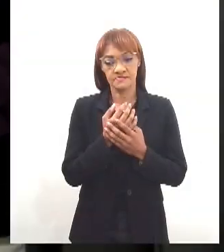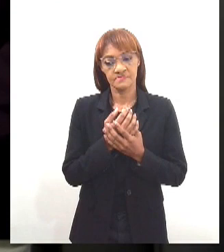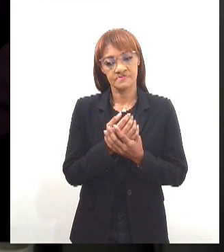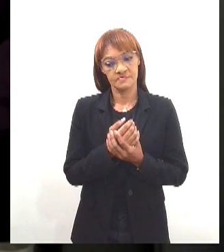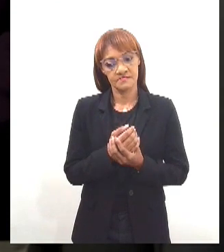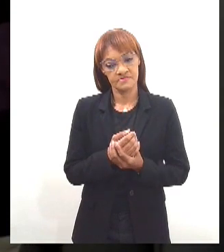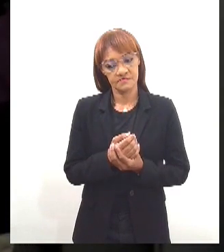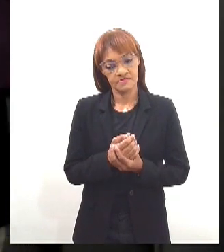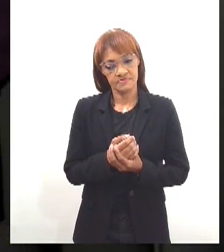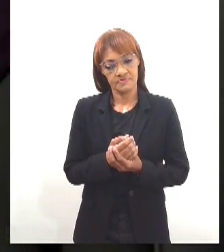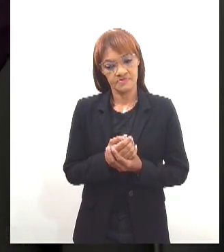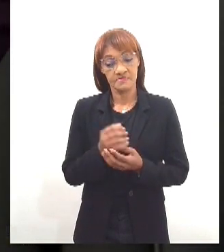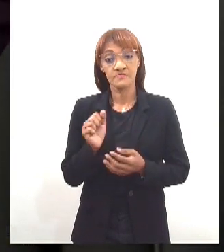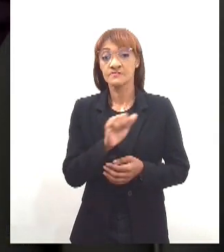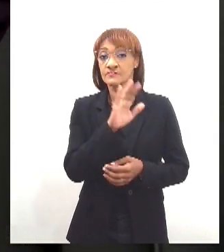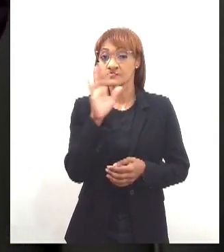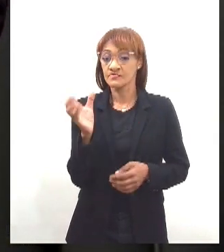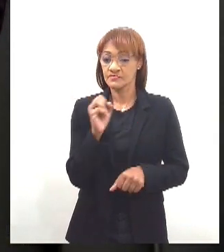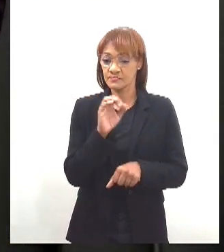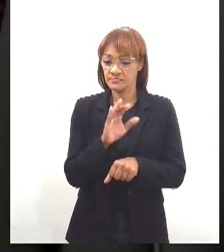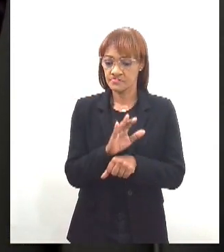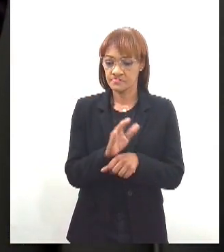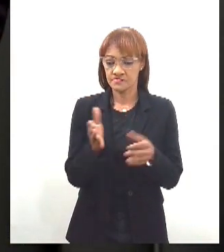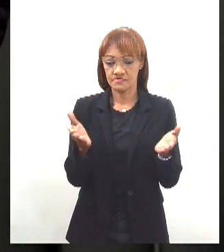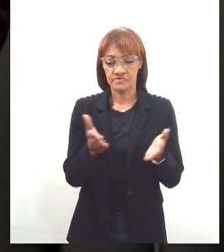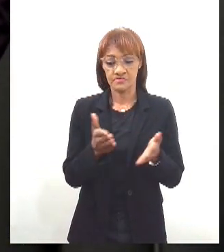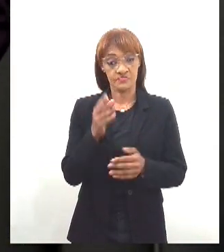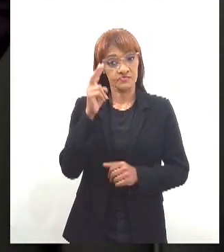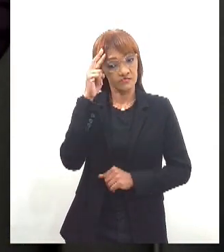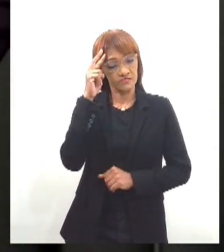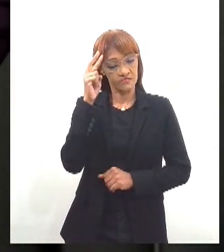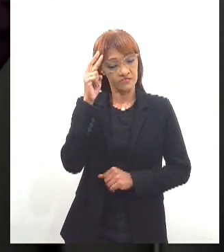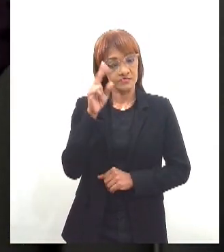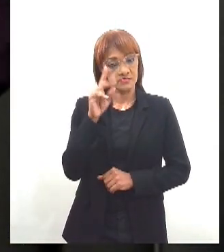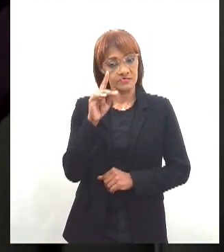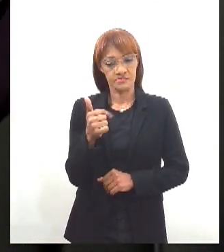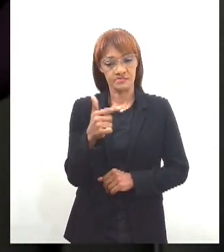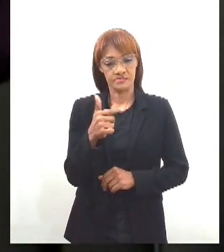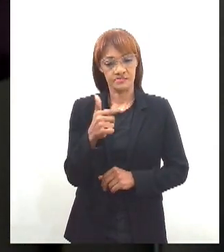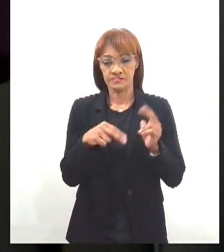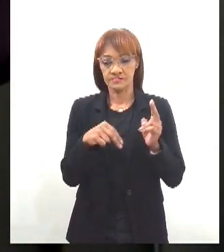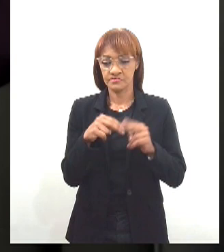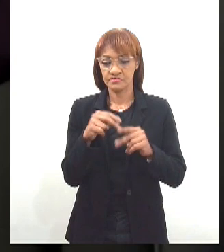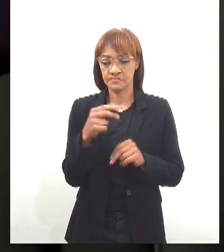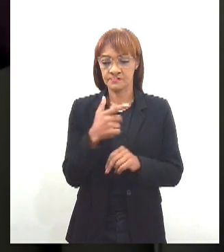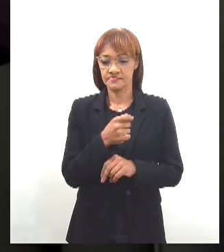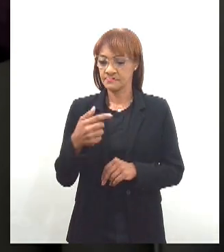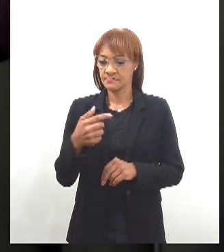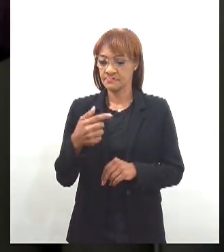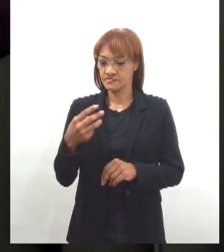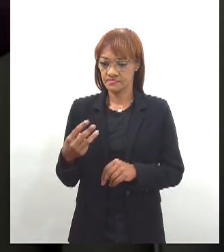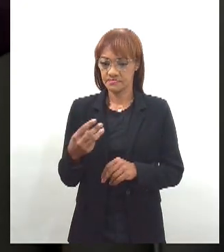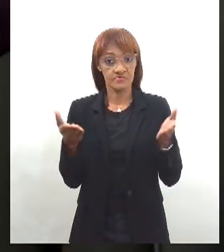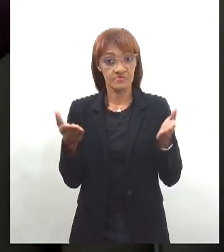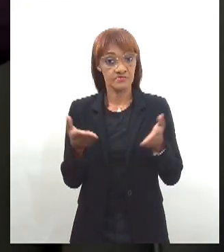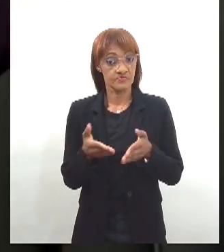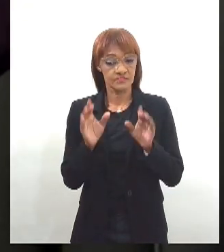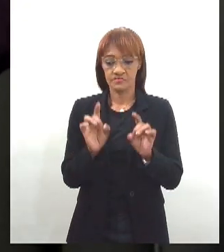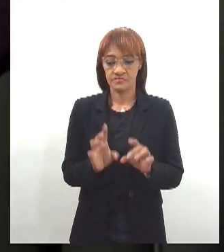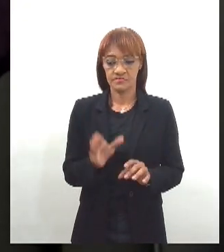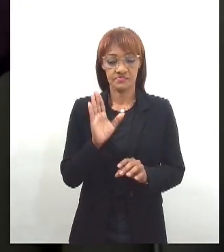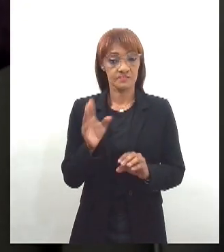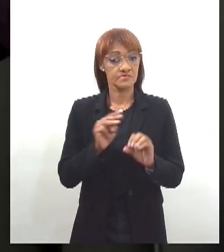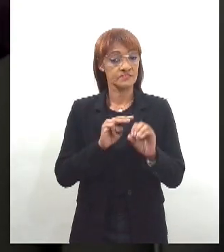Olá, boa tarde. Segunda-feira, 12 de junho de 2023. A edição especial do Jornal da Lese começa agora